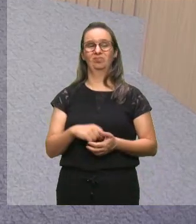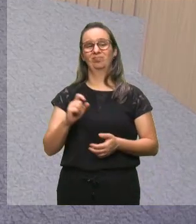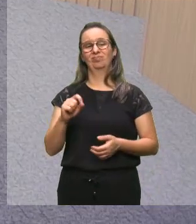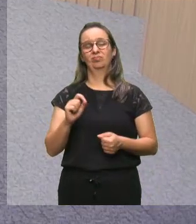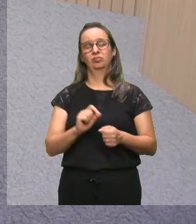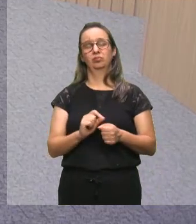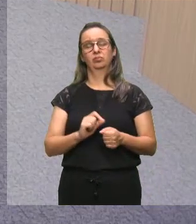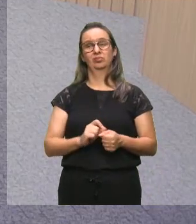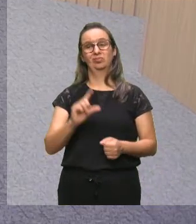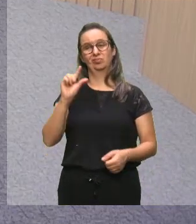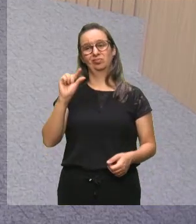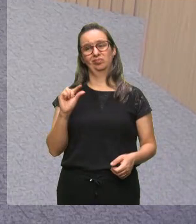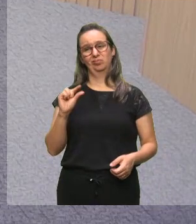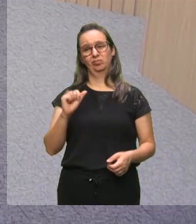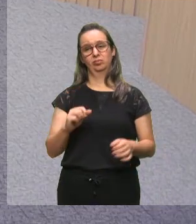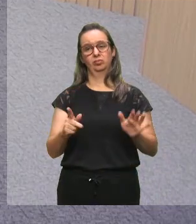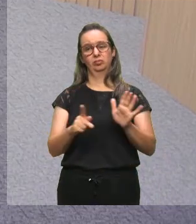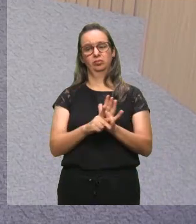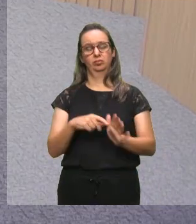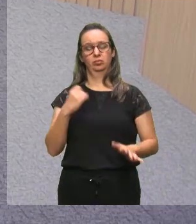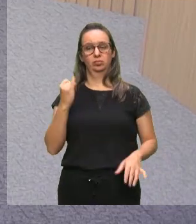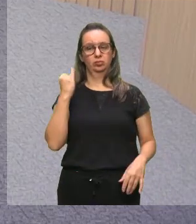um projeto tão importante.